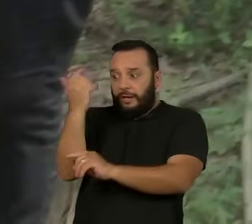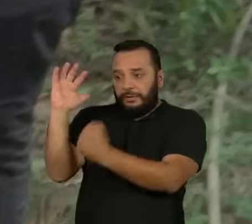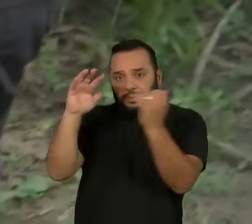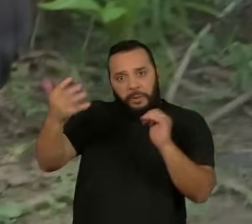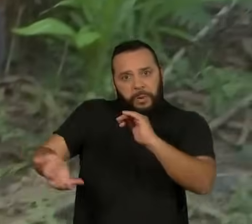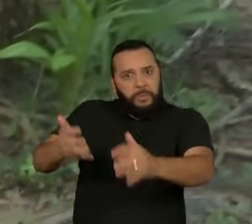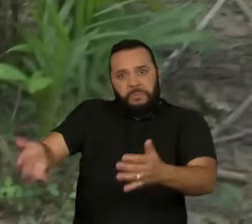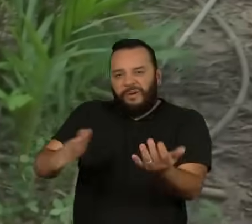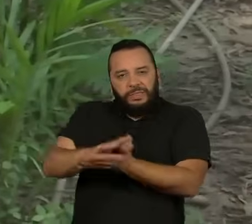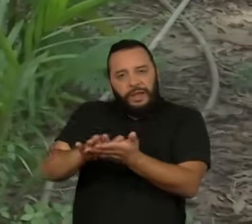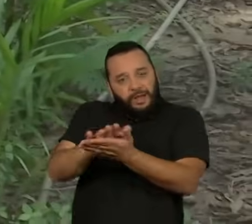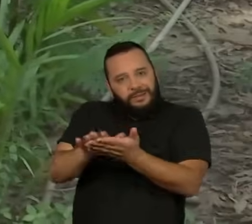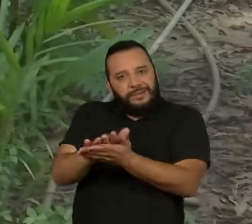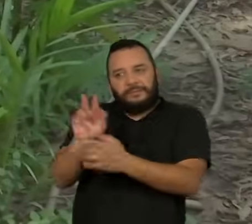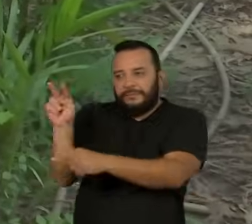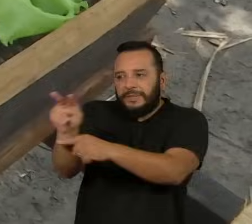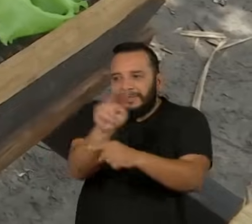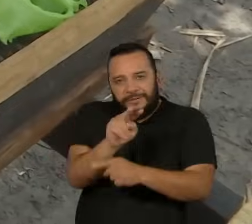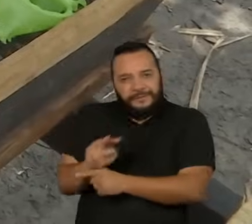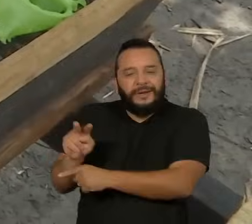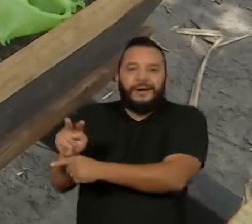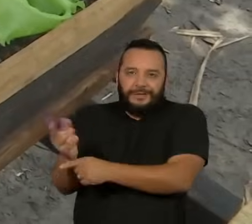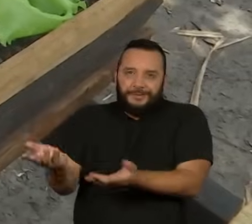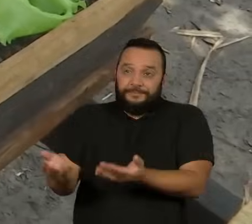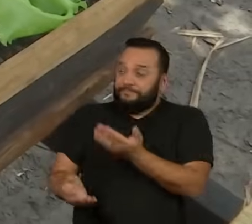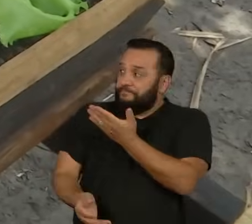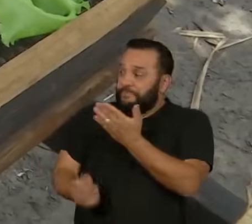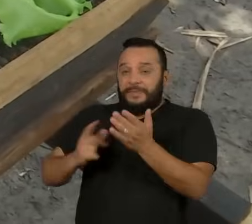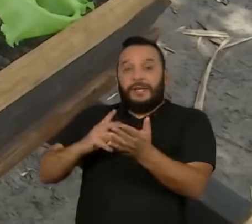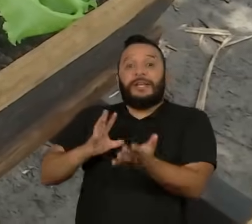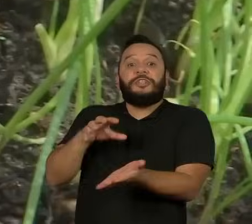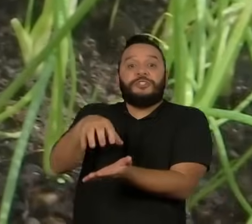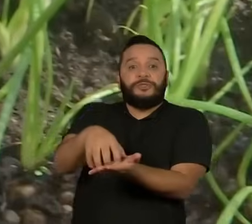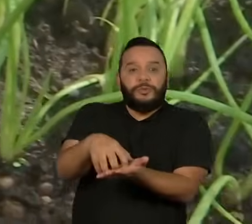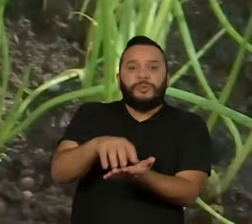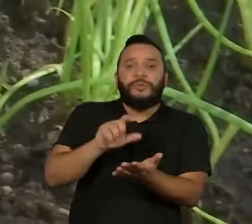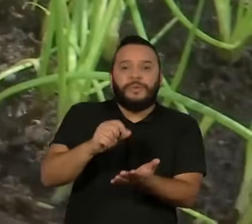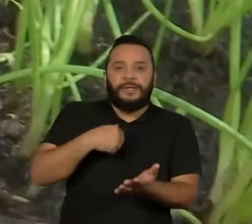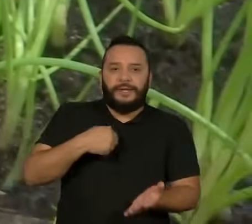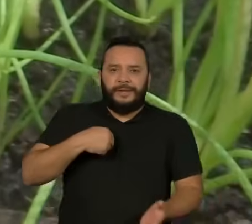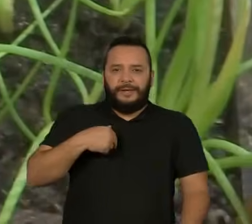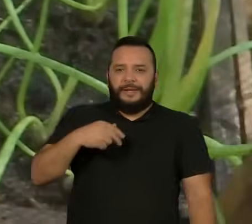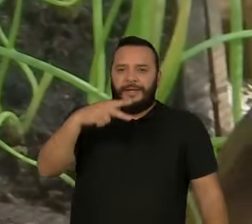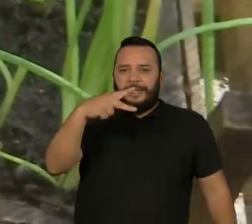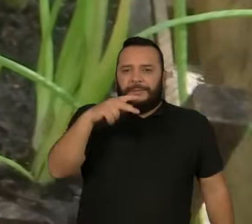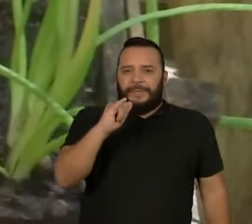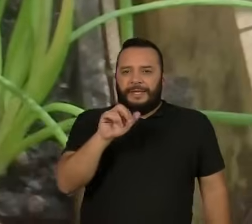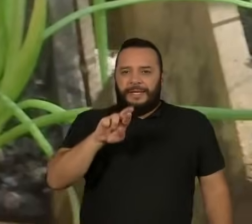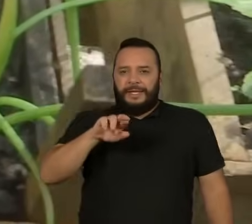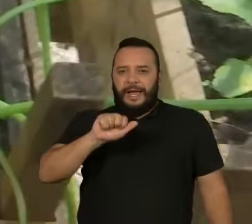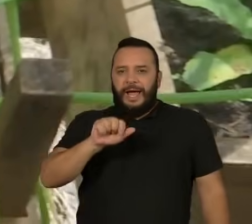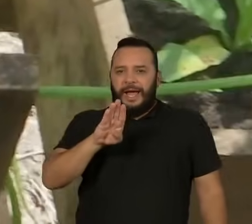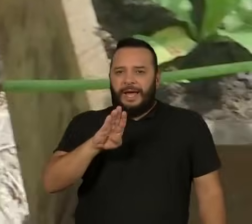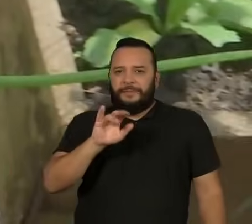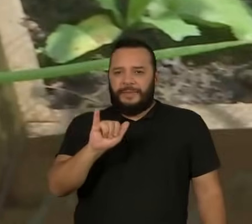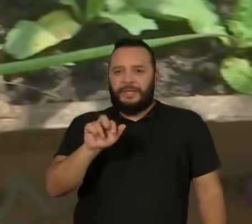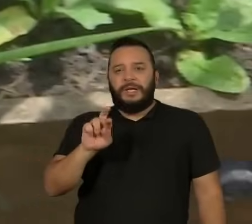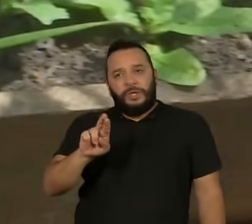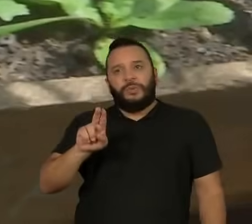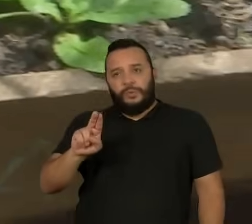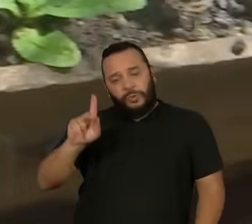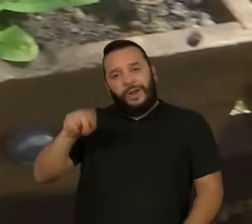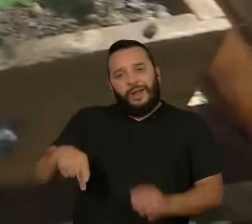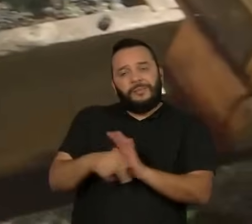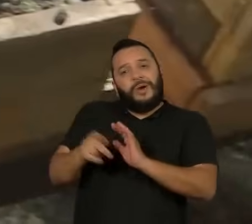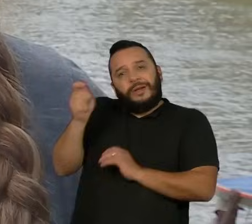Dona Natalina também é atendida pelo Instituto Peabiru, iniciativa que promove a bioeconomia e a agricultura familiar